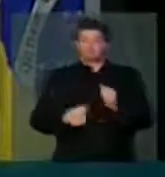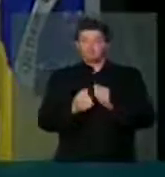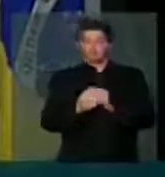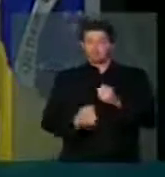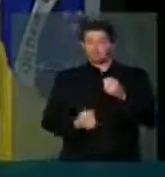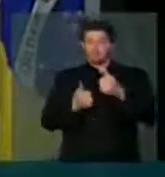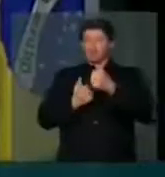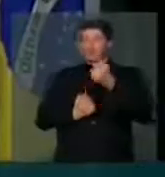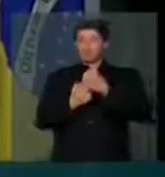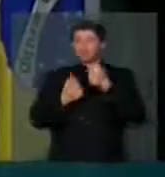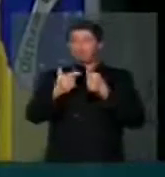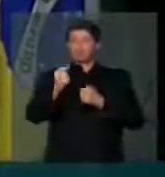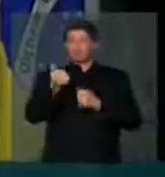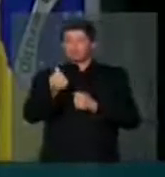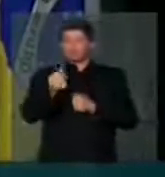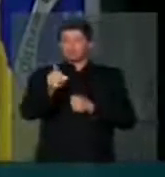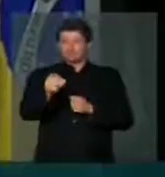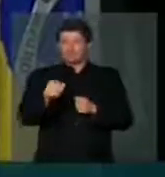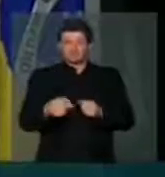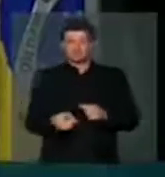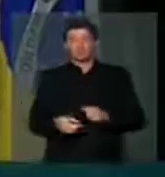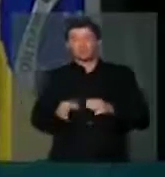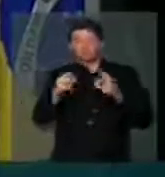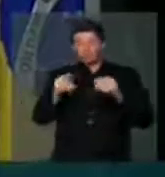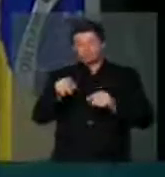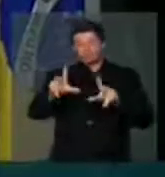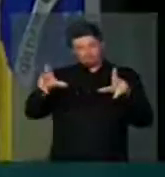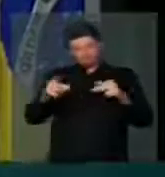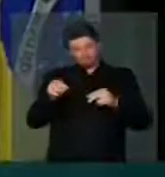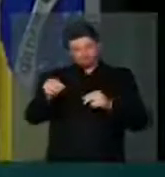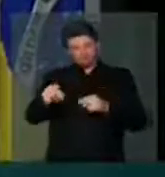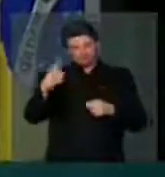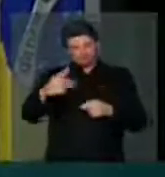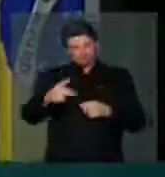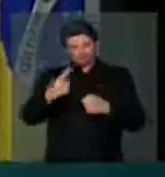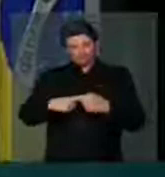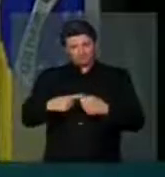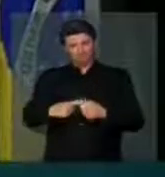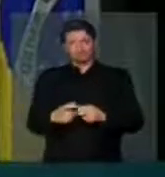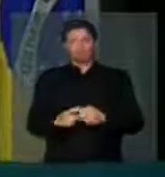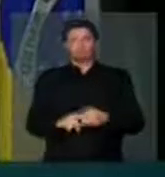em 2016, dando todo o apoio que você merece lá na sua cidade.